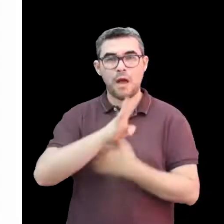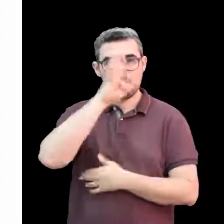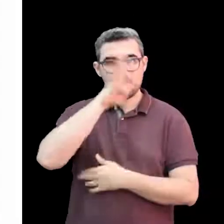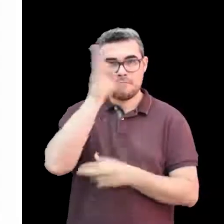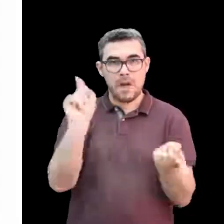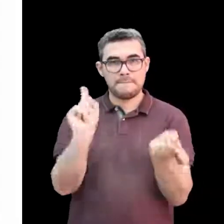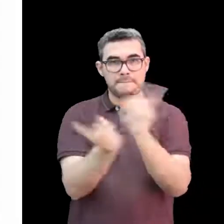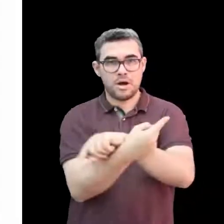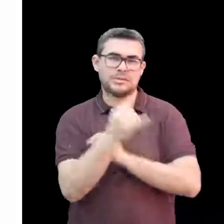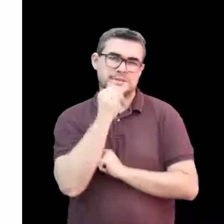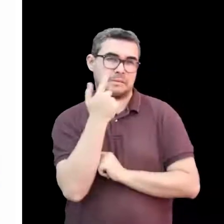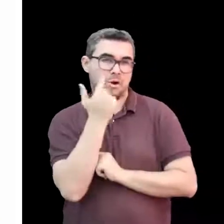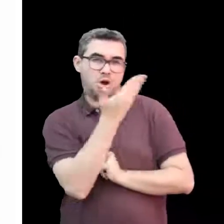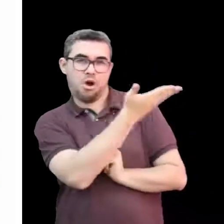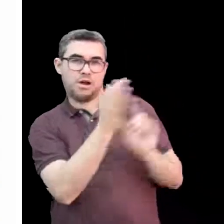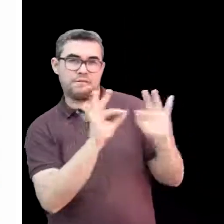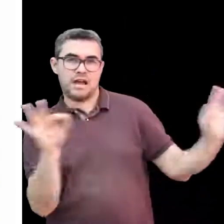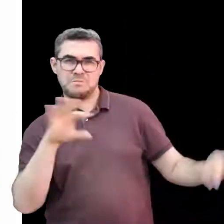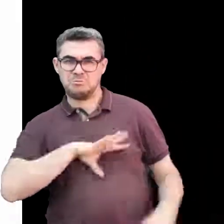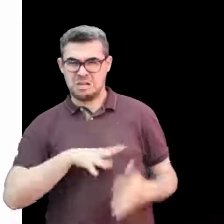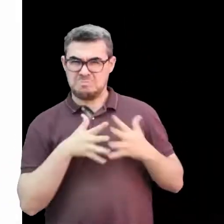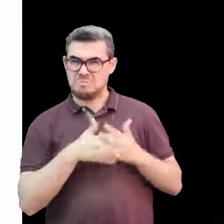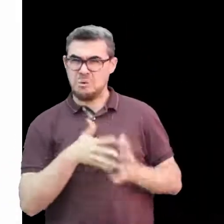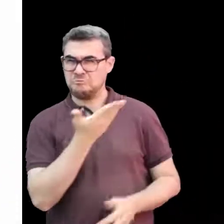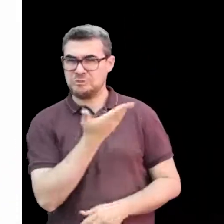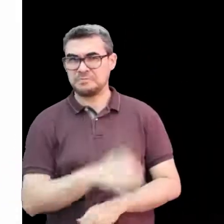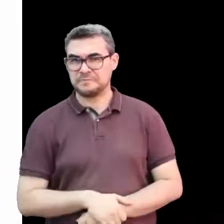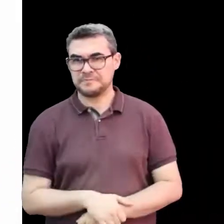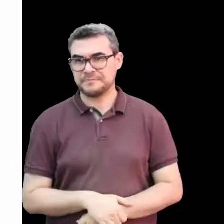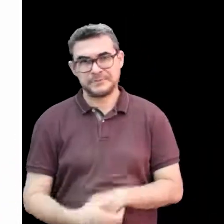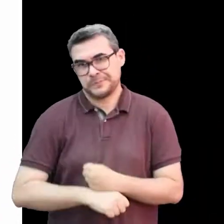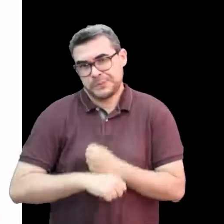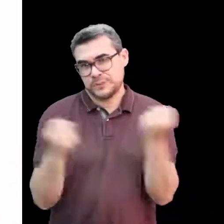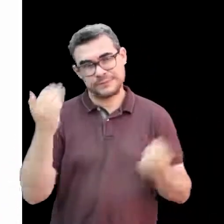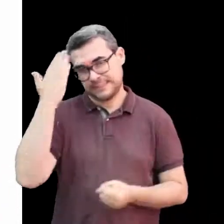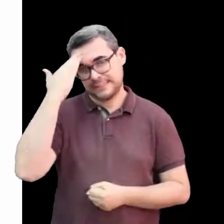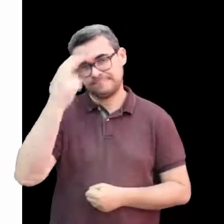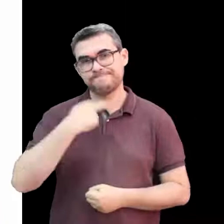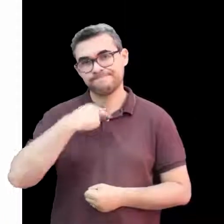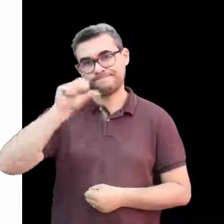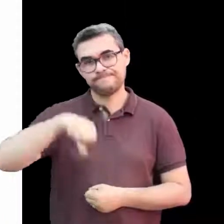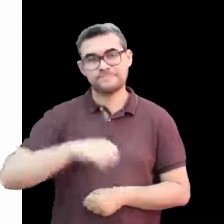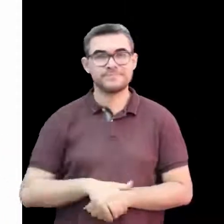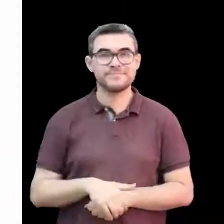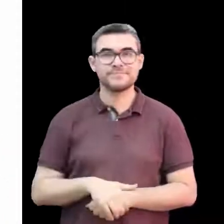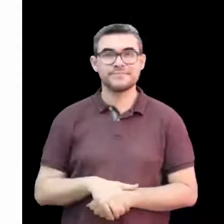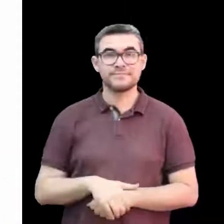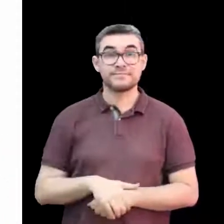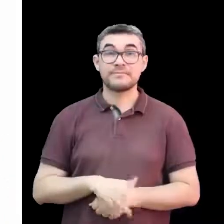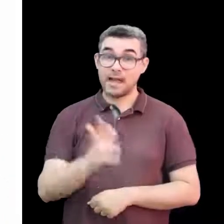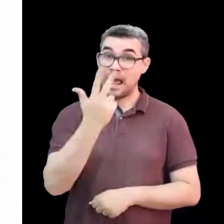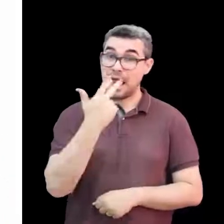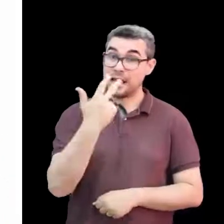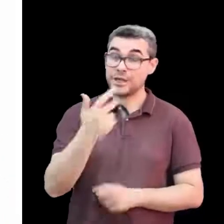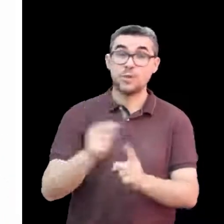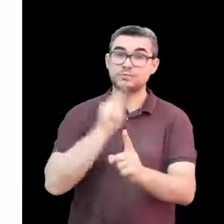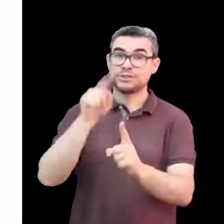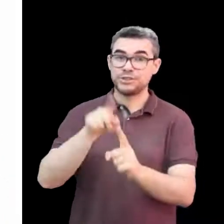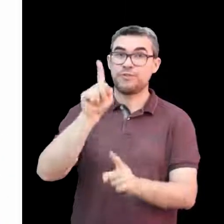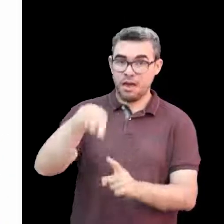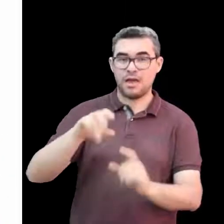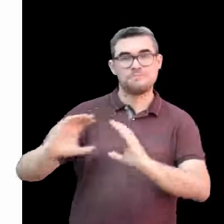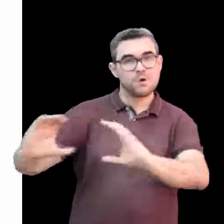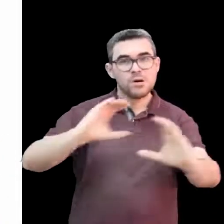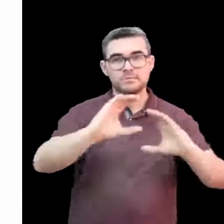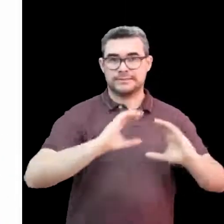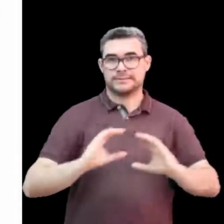interna dos termos dessa frase. Para mavete, coria, messor. Fica incompreensível. A língua serve